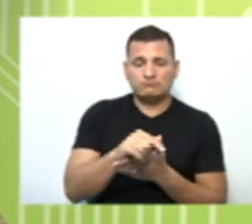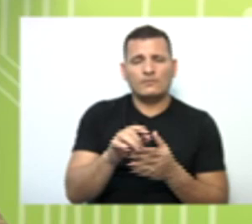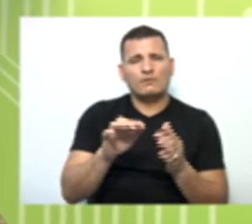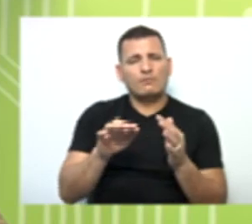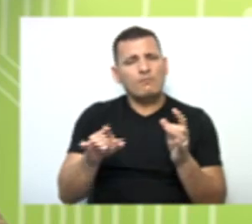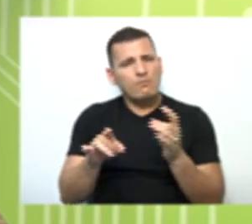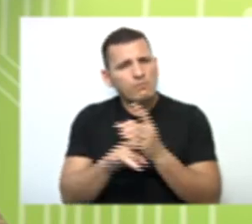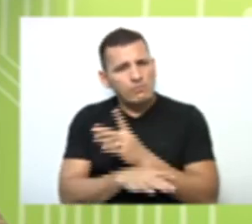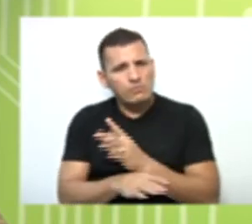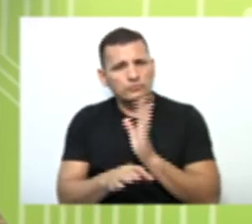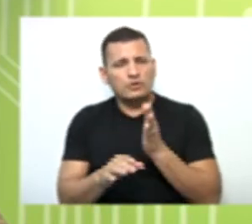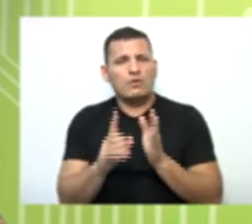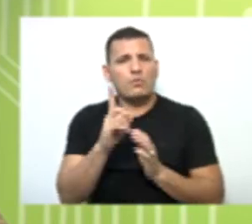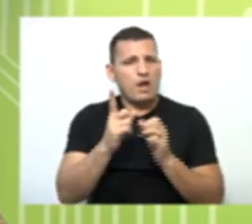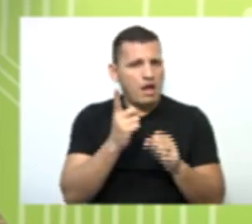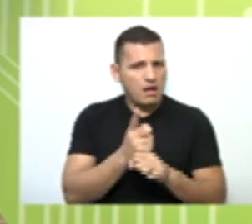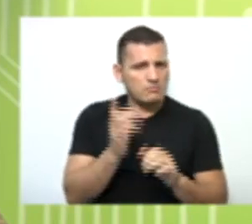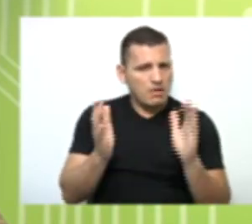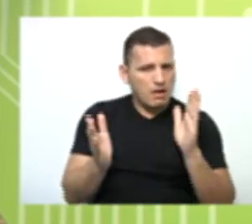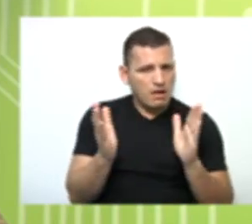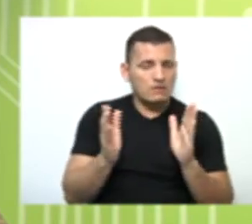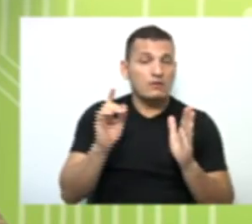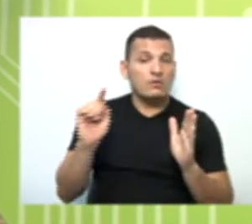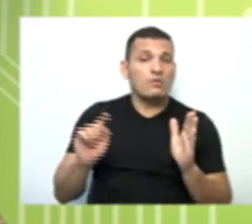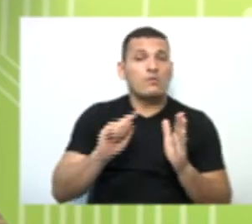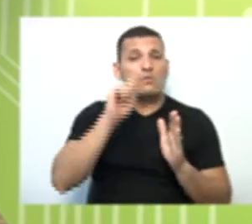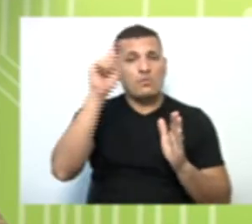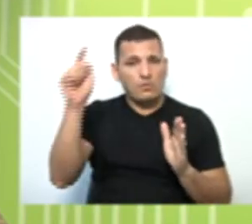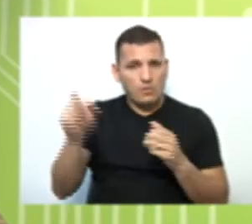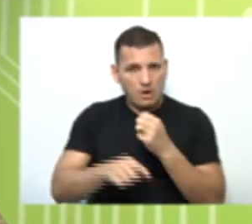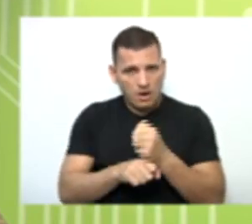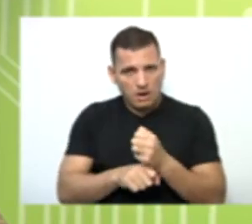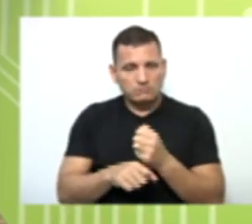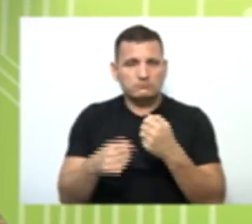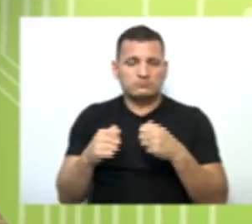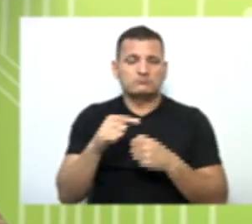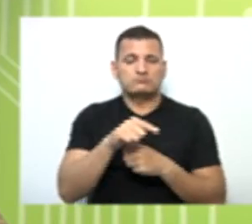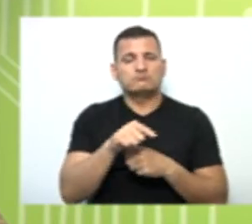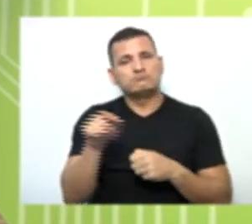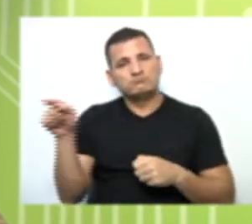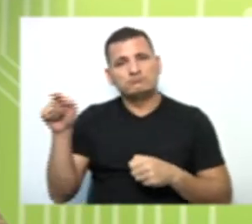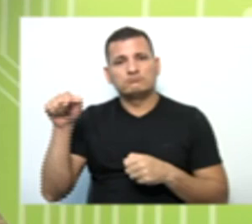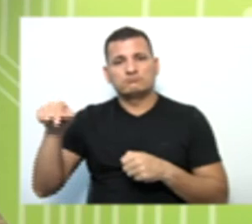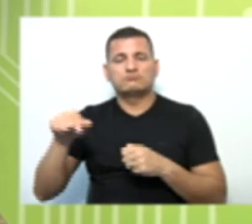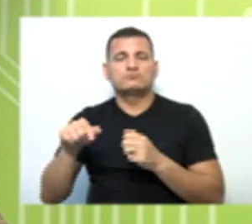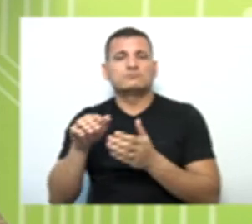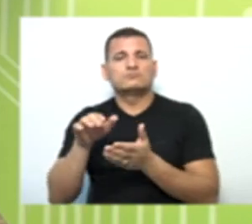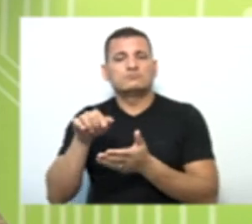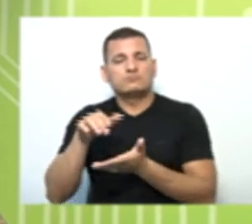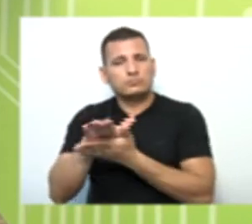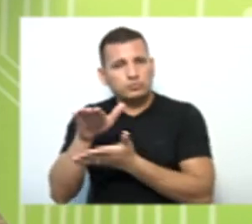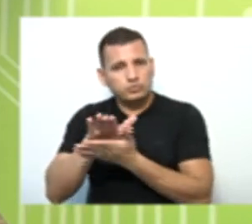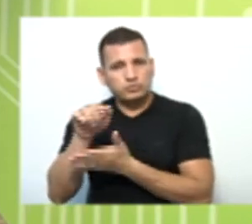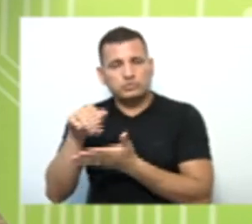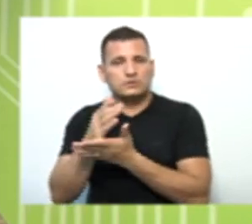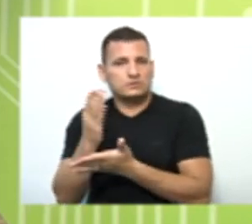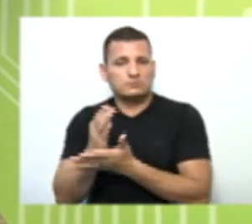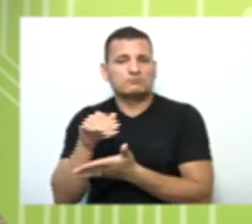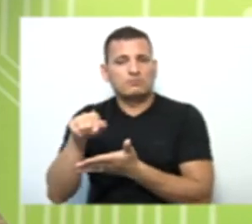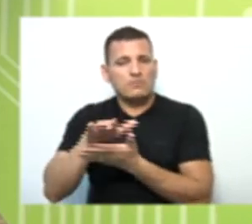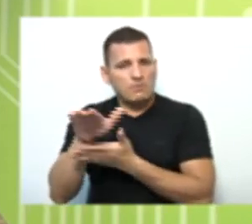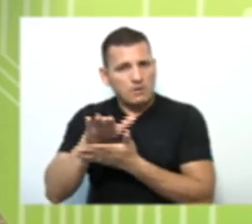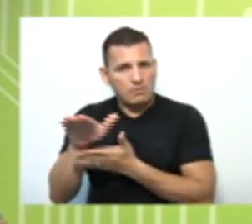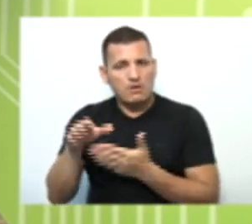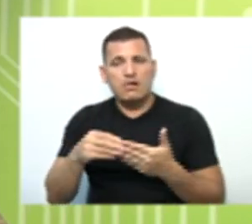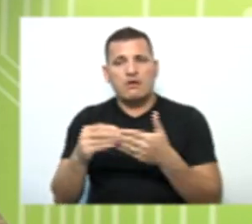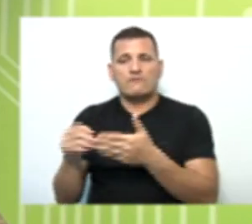contábeis de um ano para o outro, né? No ano seguinte tem que se dirigir com esses livros todos impressos e levar ele para